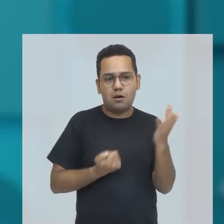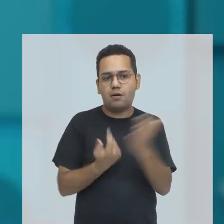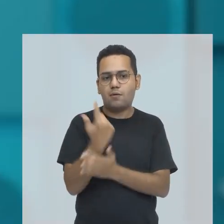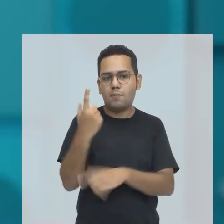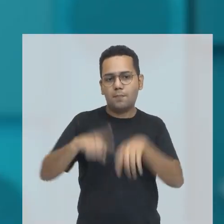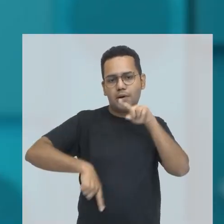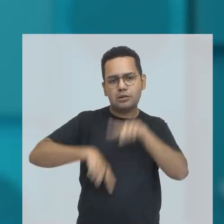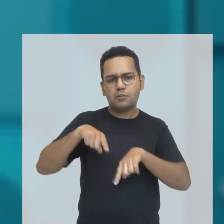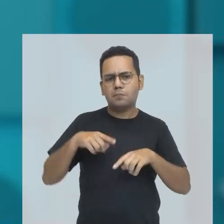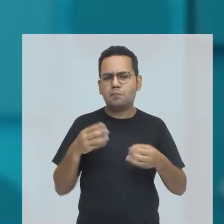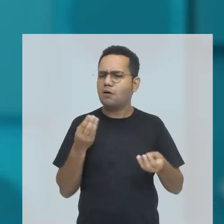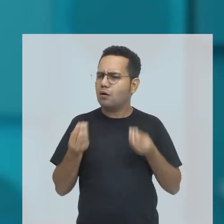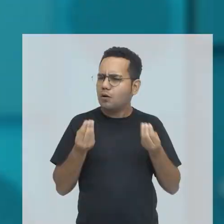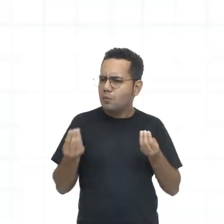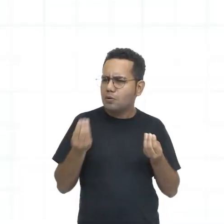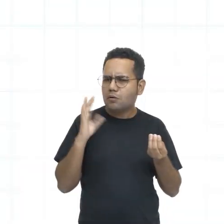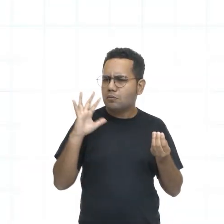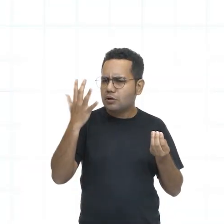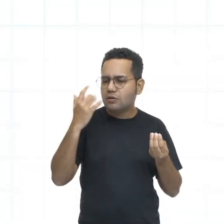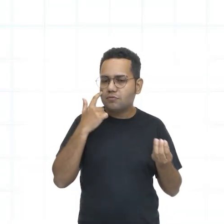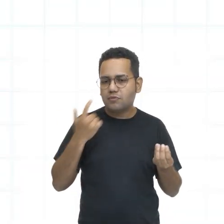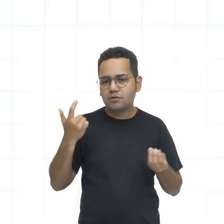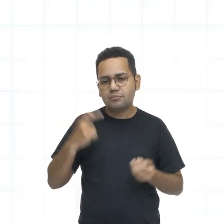produto. Como que é isso? Vamos dar uma olhadinha?